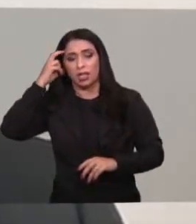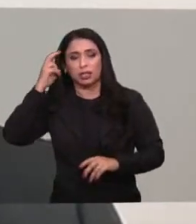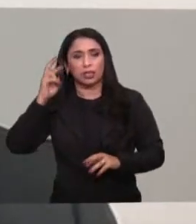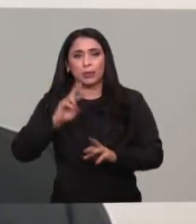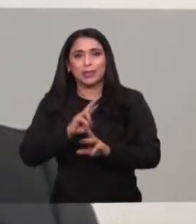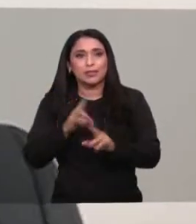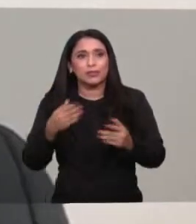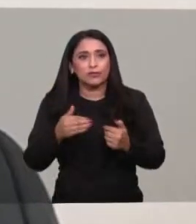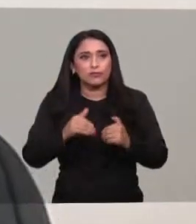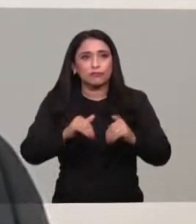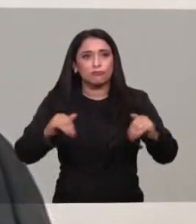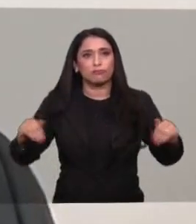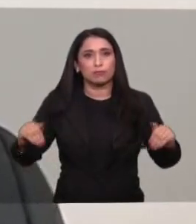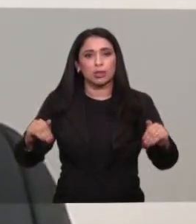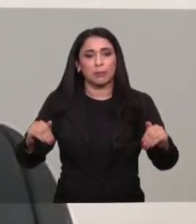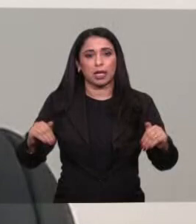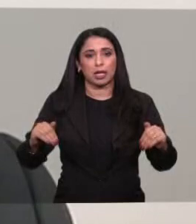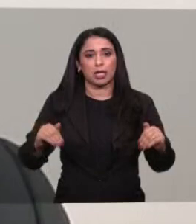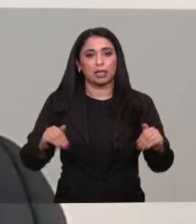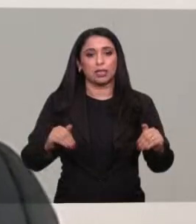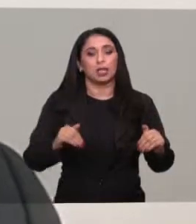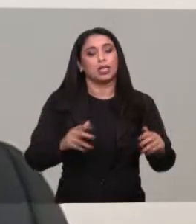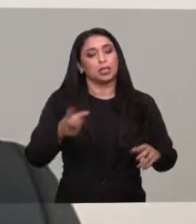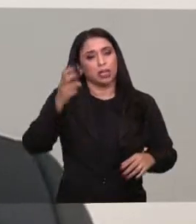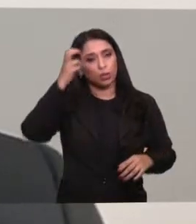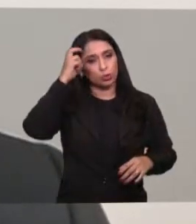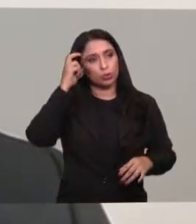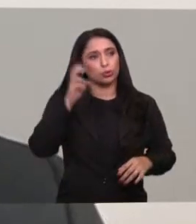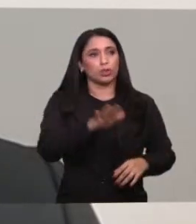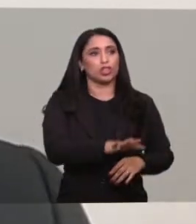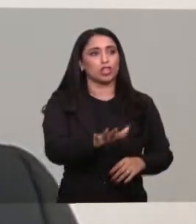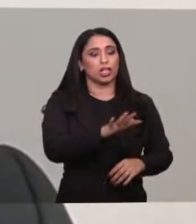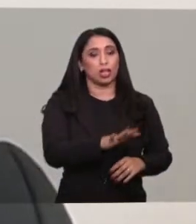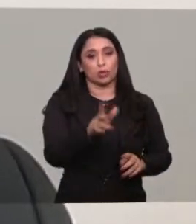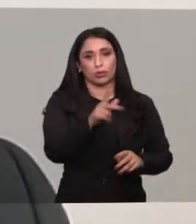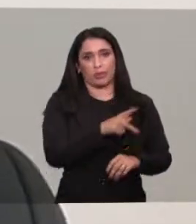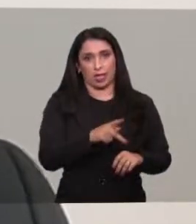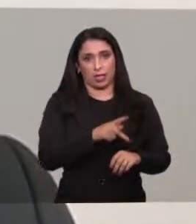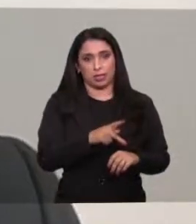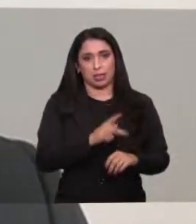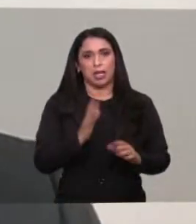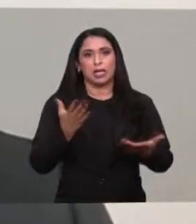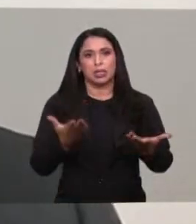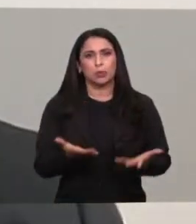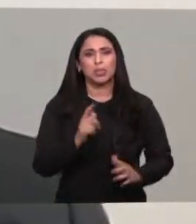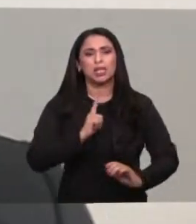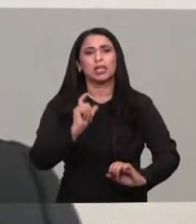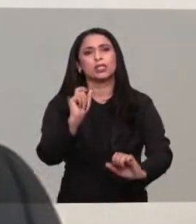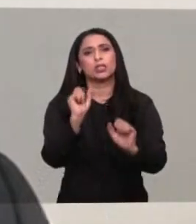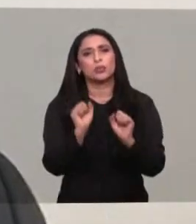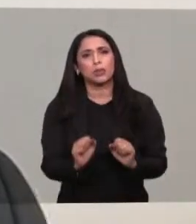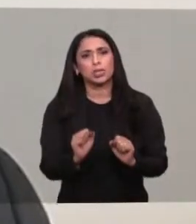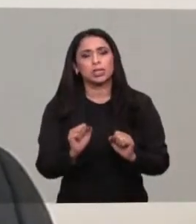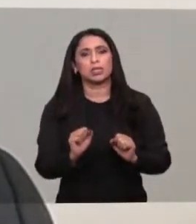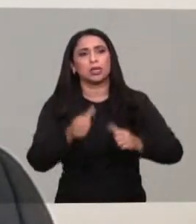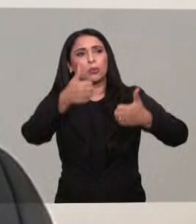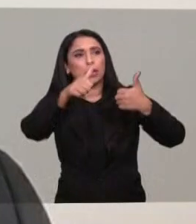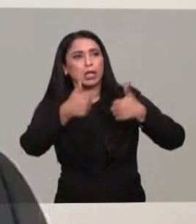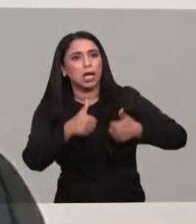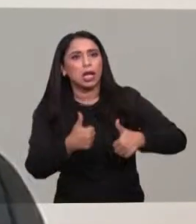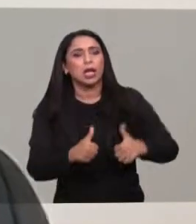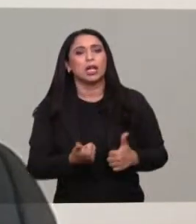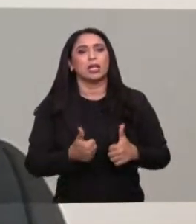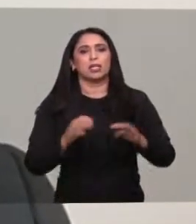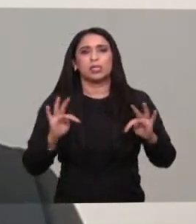país. E, nesse sentido, para alcançarmos uma análise mais integral do Instituto do Juiz